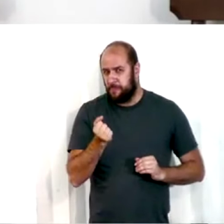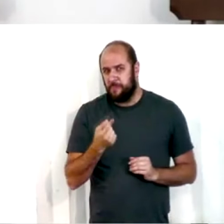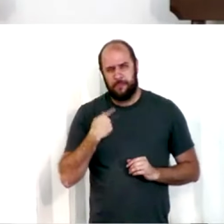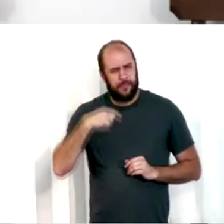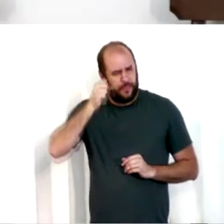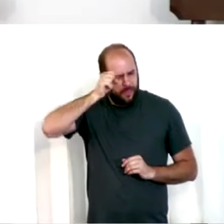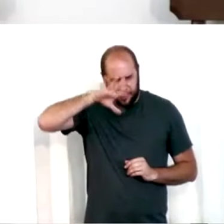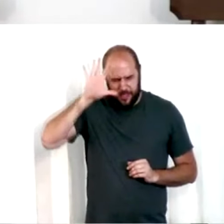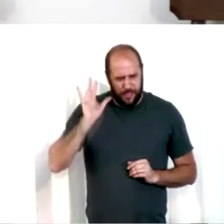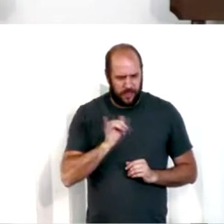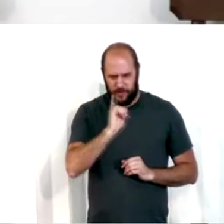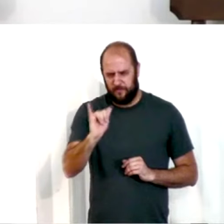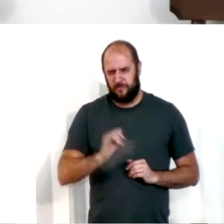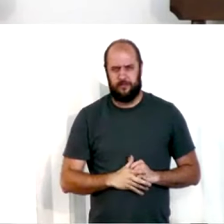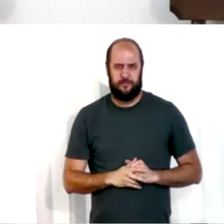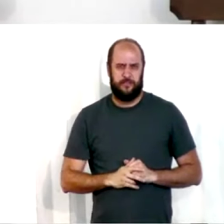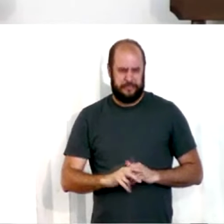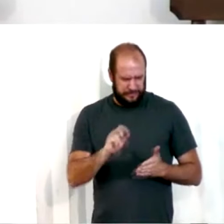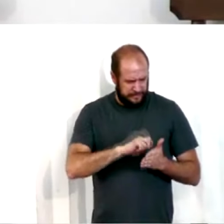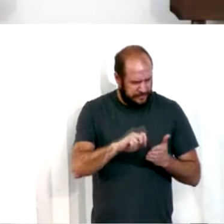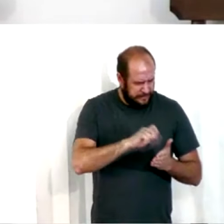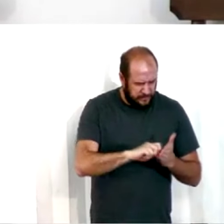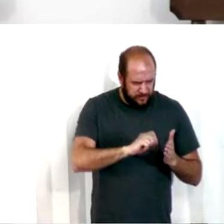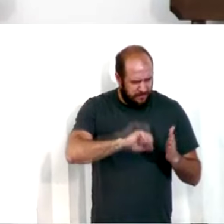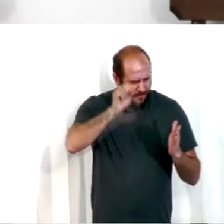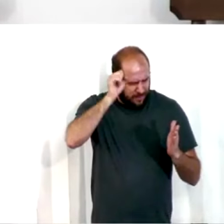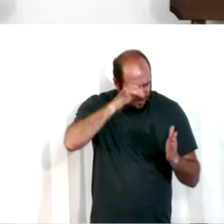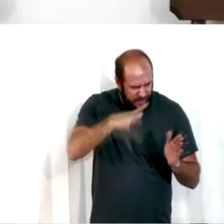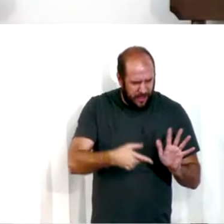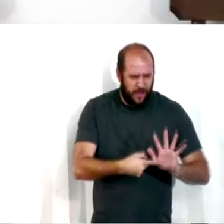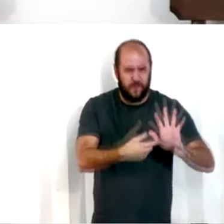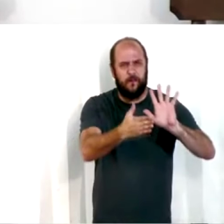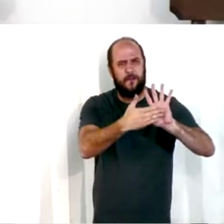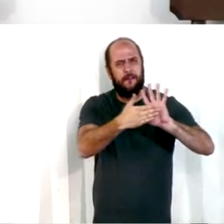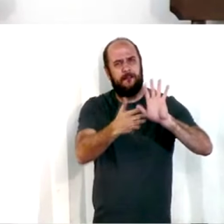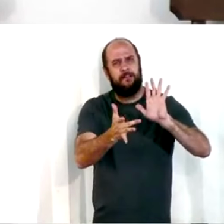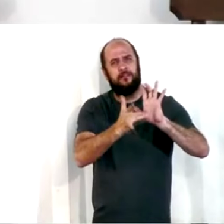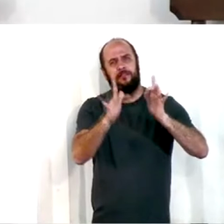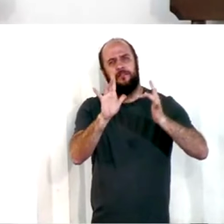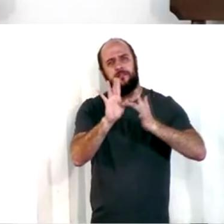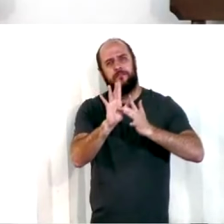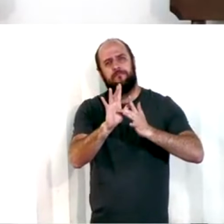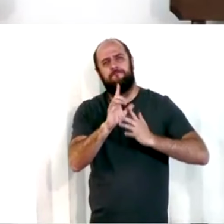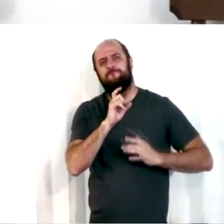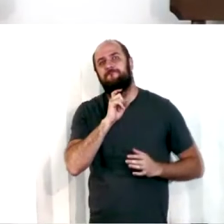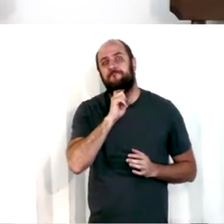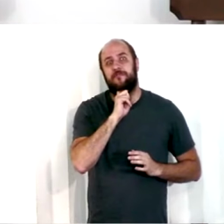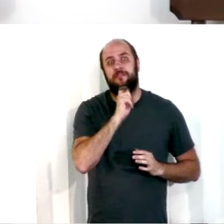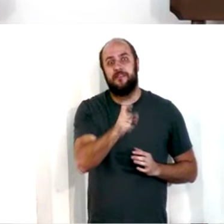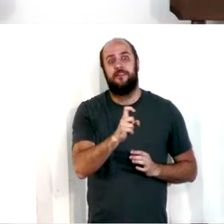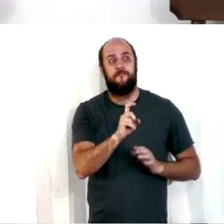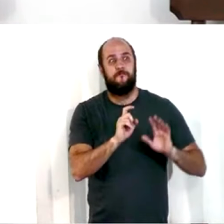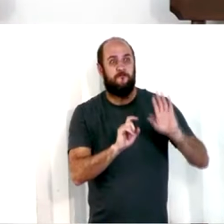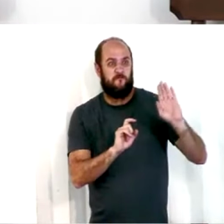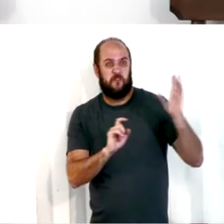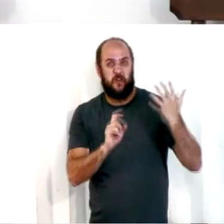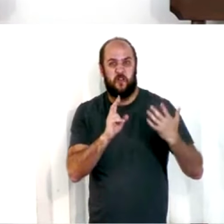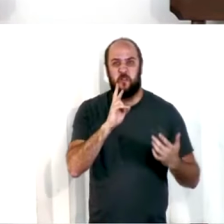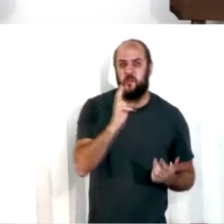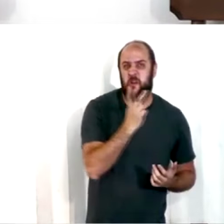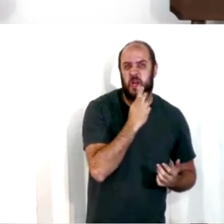vocês aqui, bem escrito, bem detalhado, quem é Jesus Cristo, para que ninguém vos engane, para que ninguém minta.